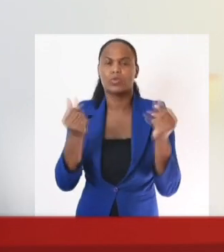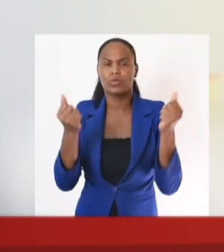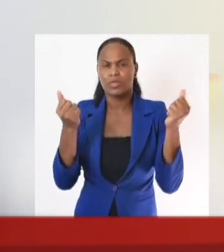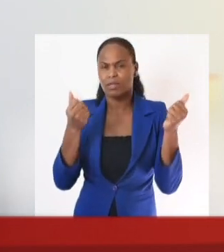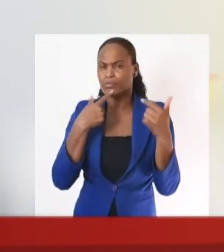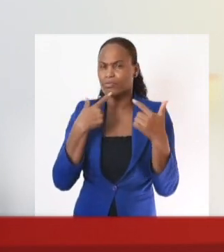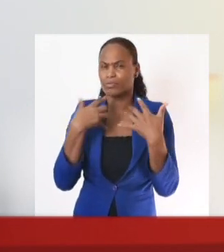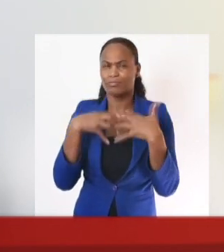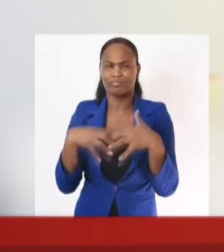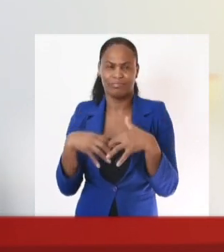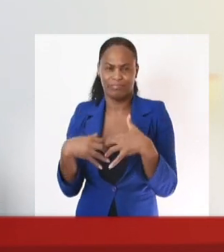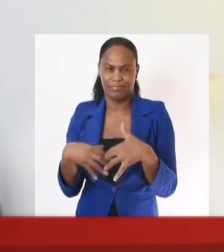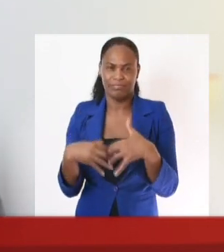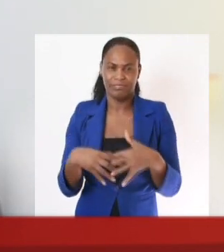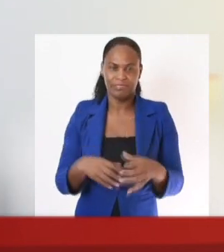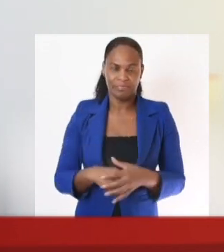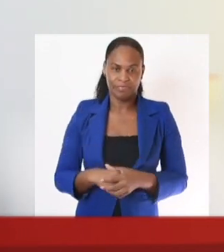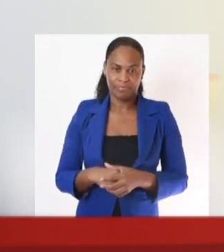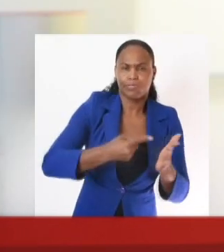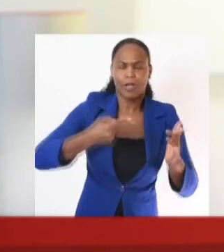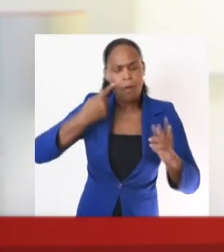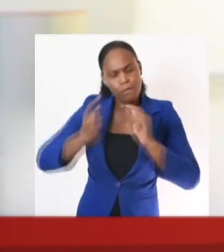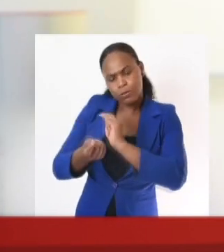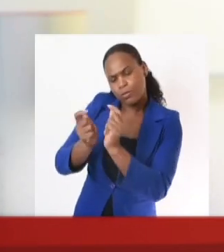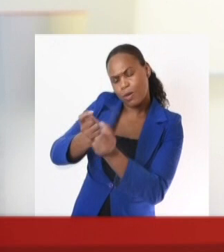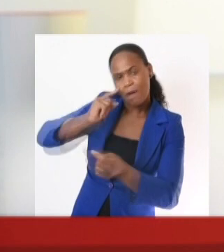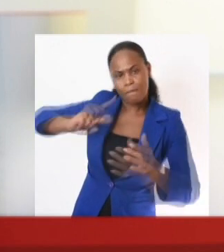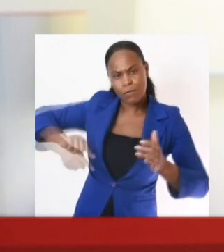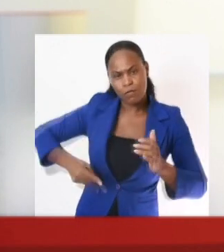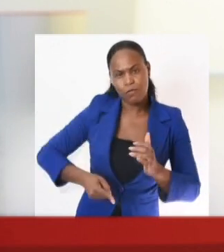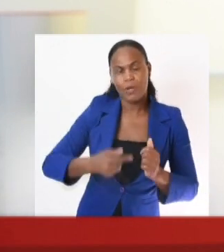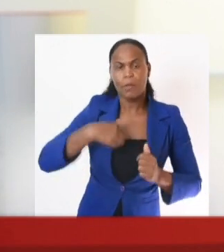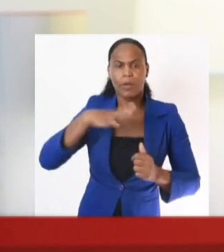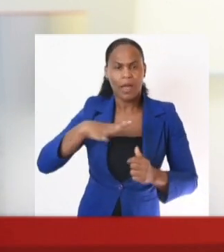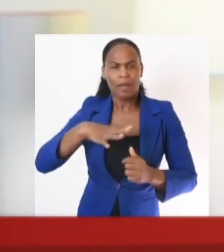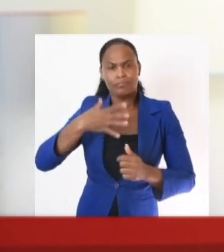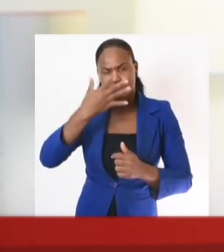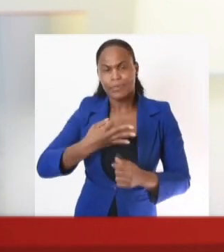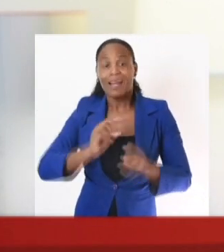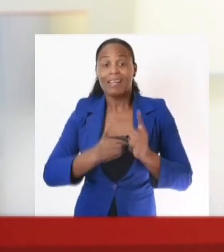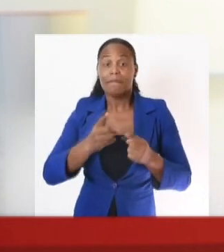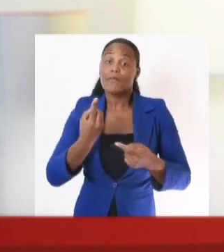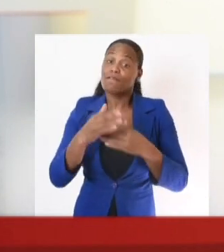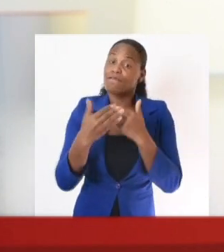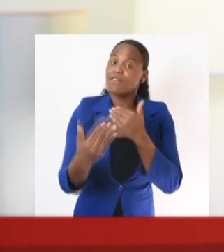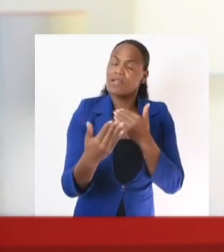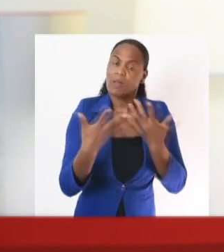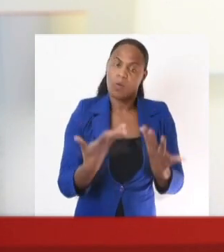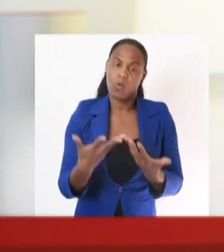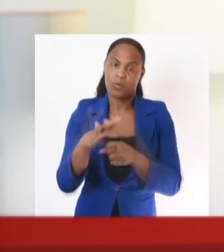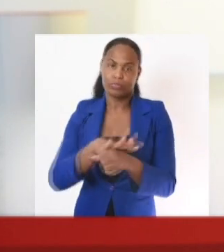de resultado muito questionáveis e quero crer que Face às atuais circunstâncias